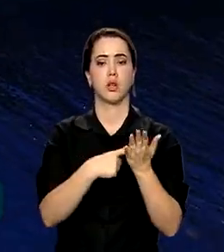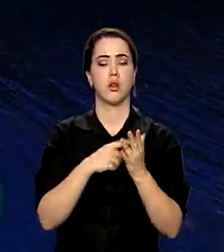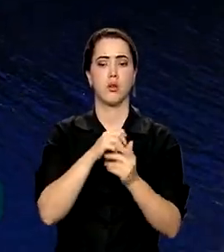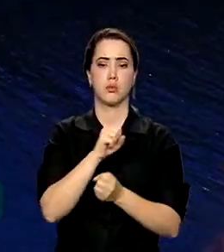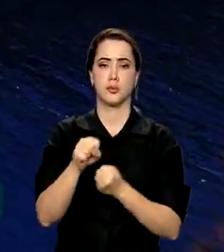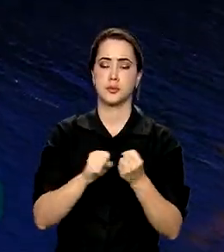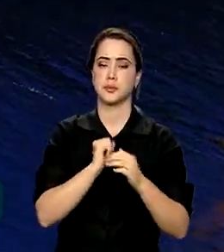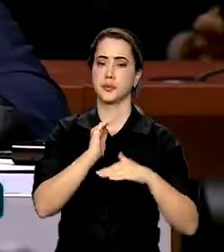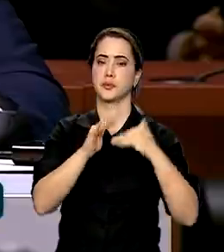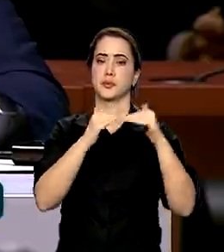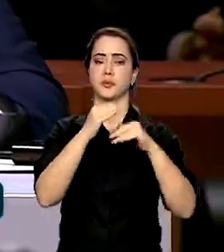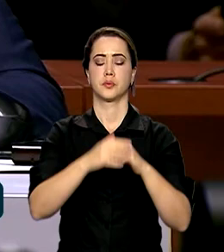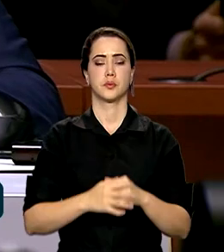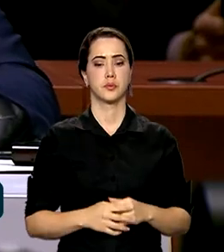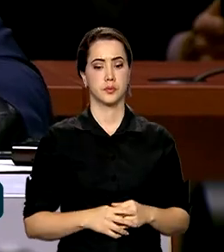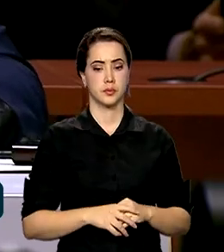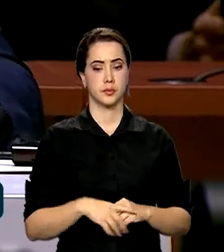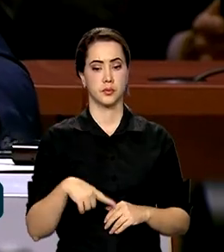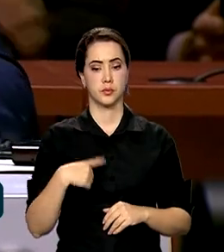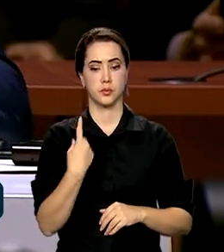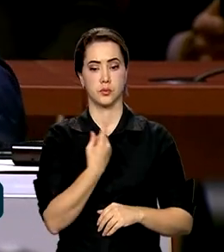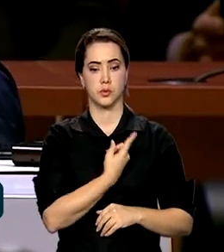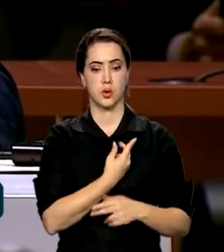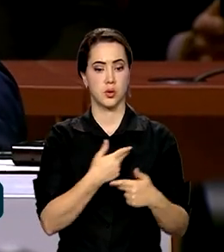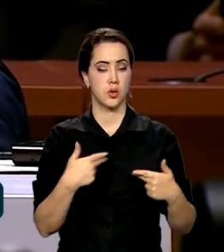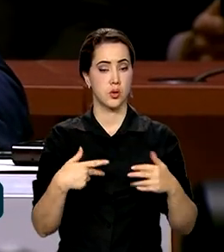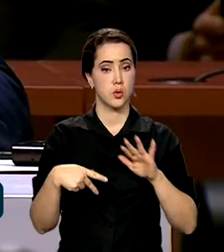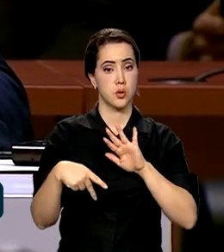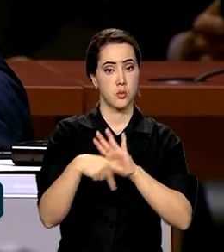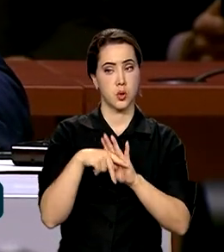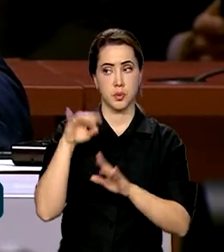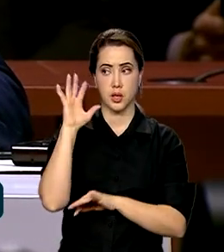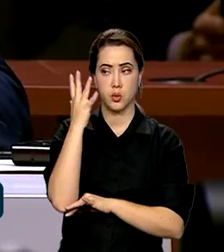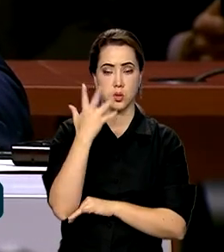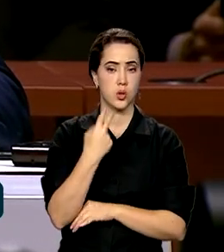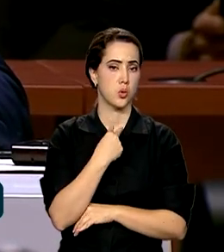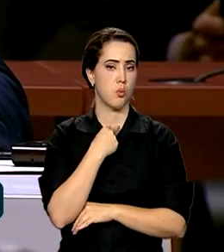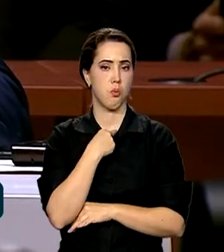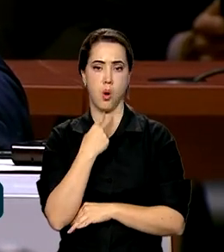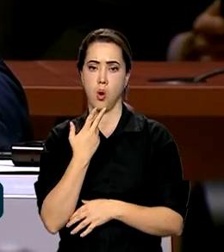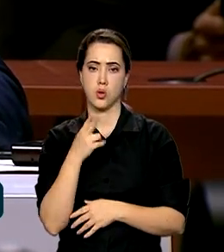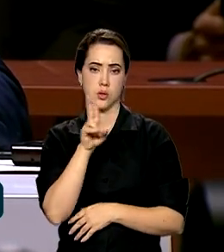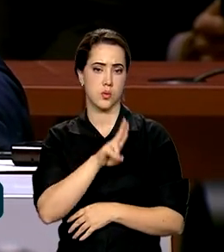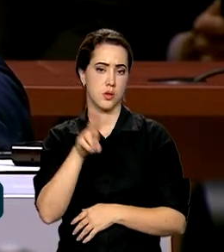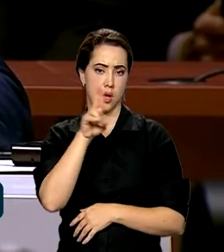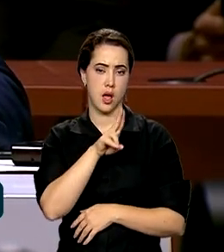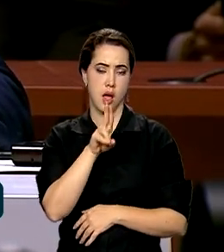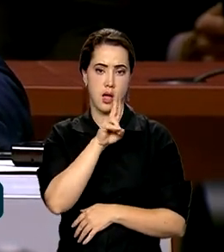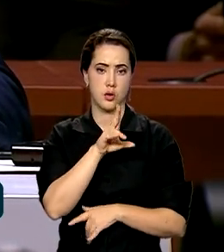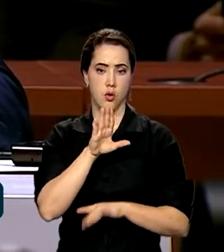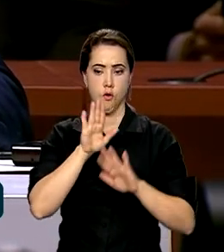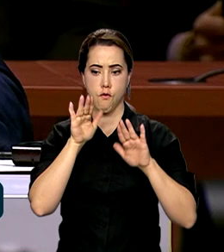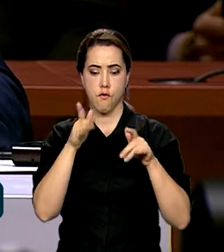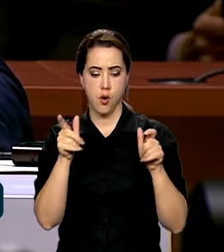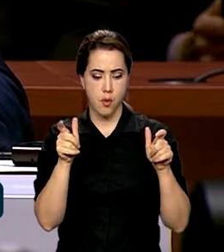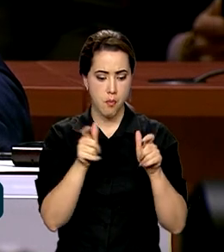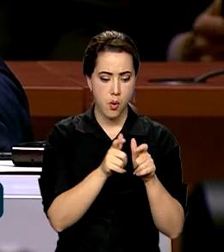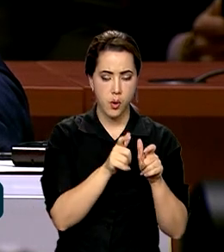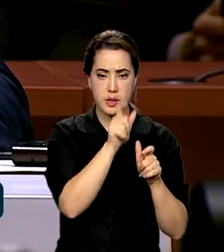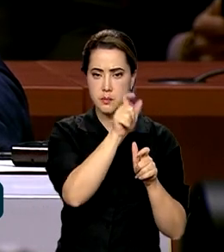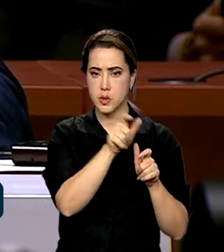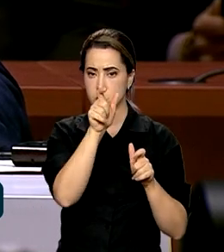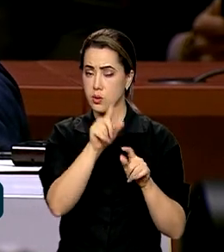sustentável de crescimento. Nossos recursos não devem ser explorados em benefício de poucos, mas